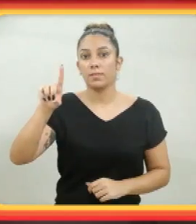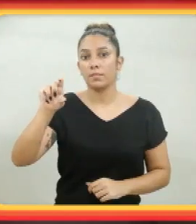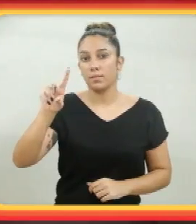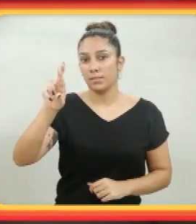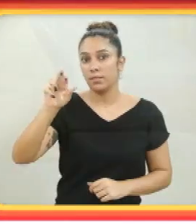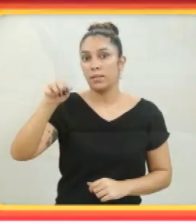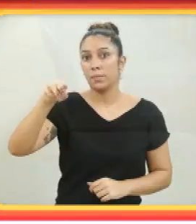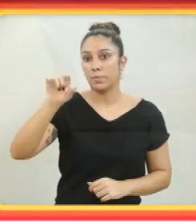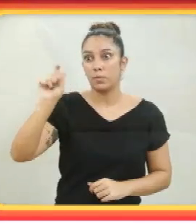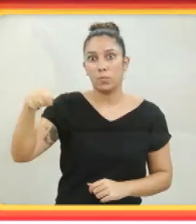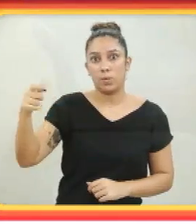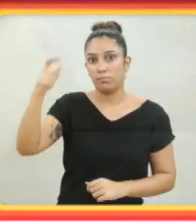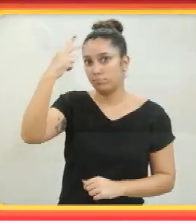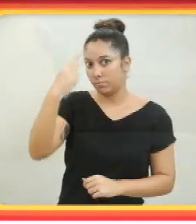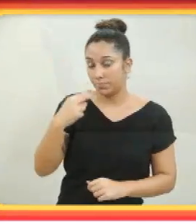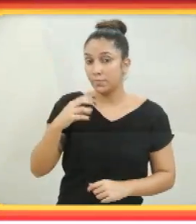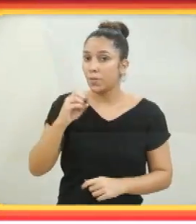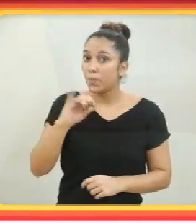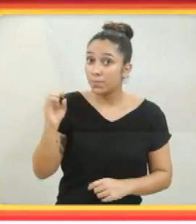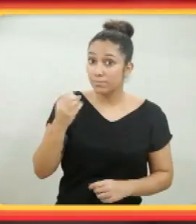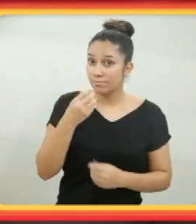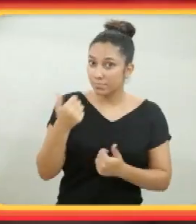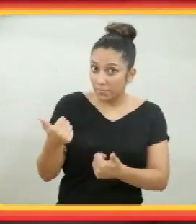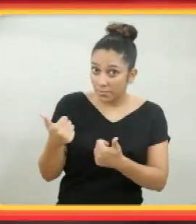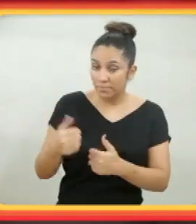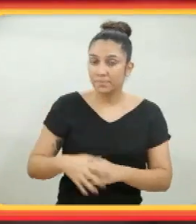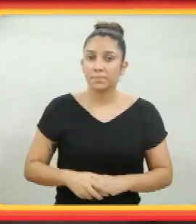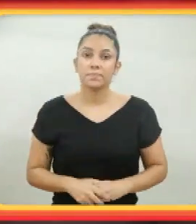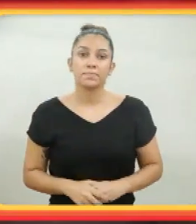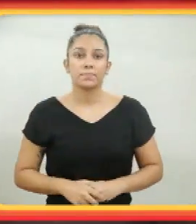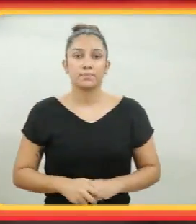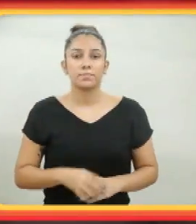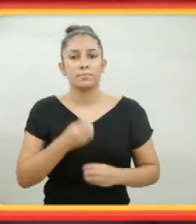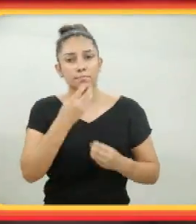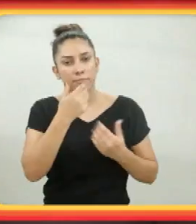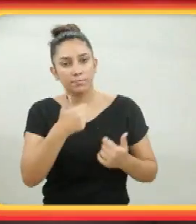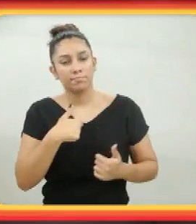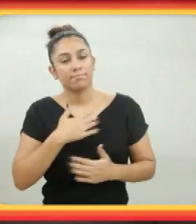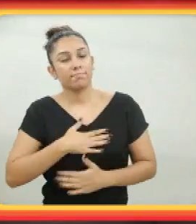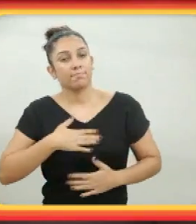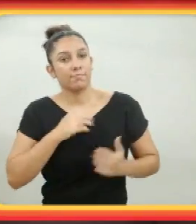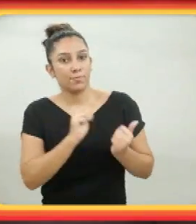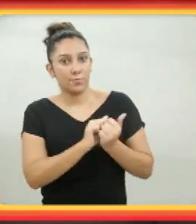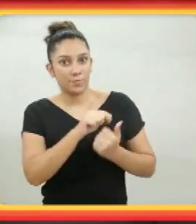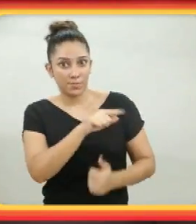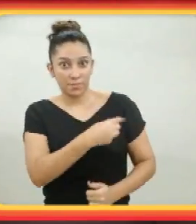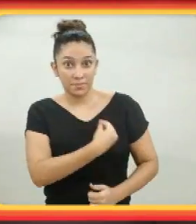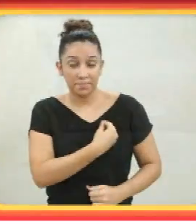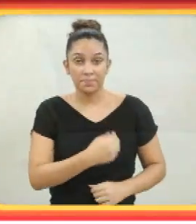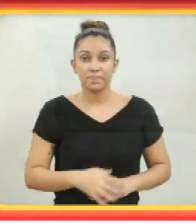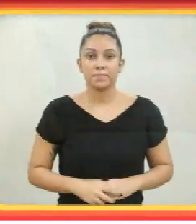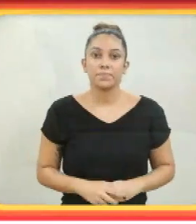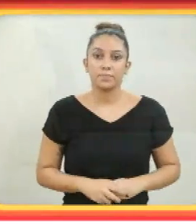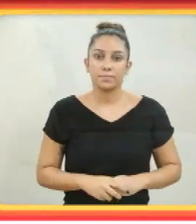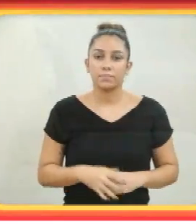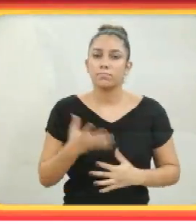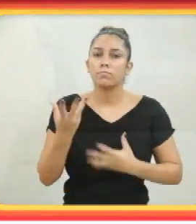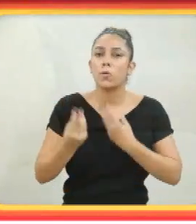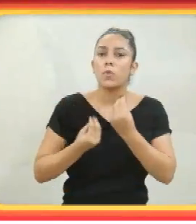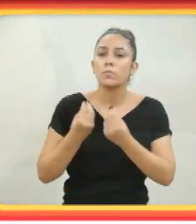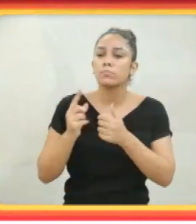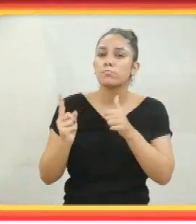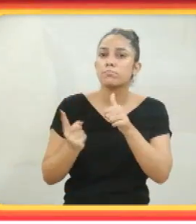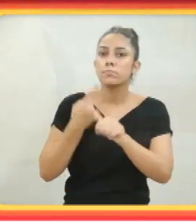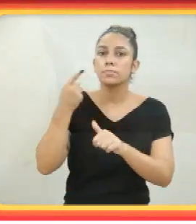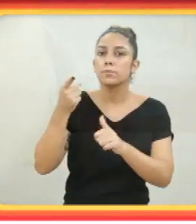cega. Oi, Virgínia, querida, tudo bem? Tudo bem, é um prazer estar com vocês. Como é que foi o seu